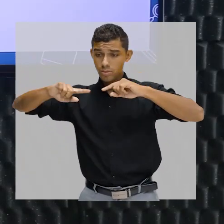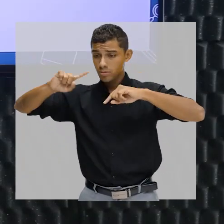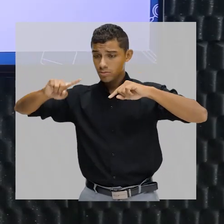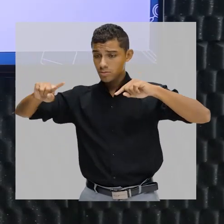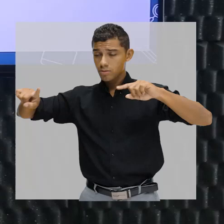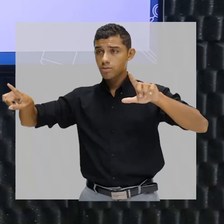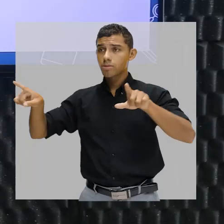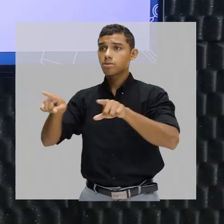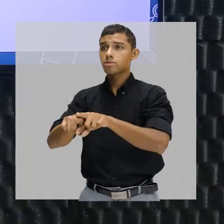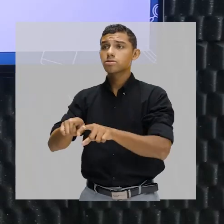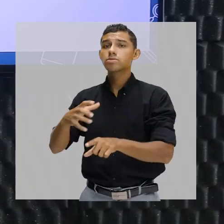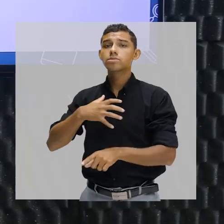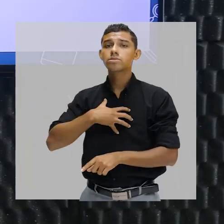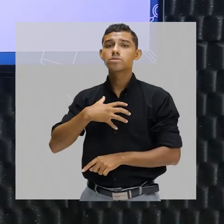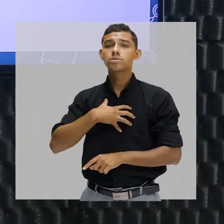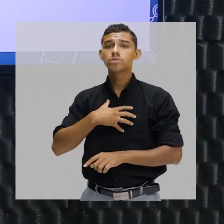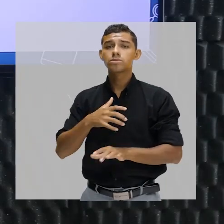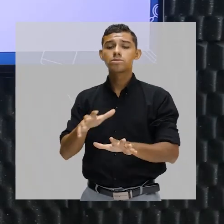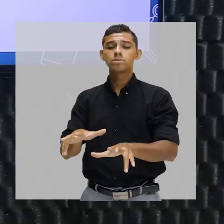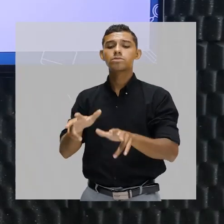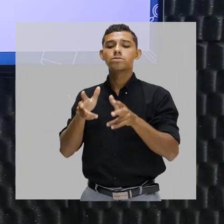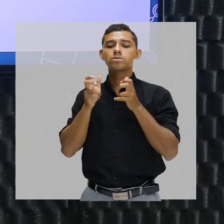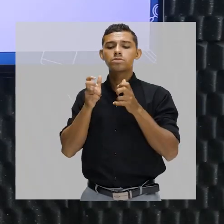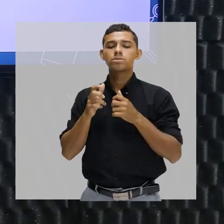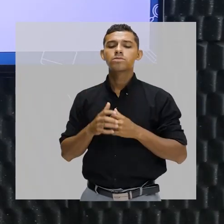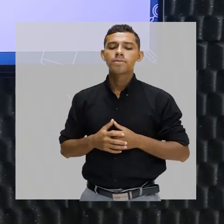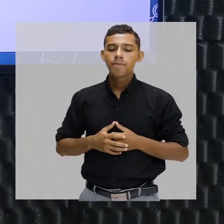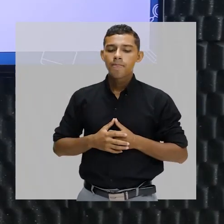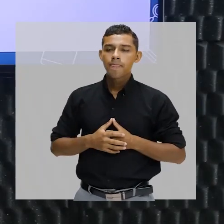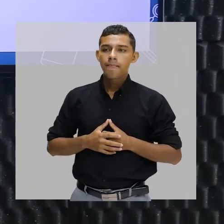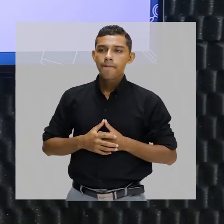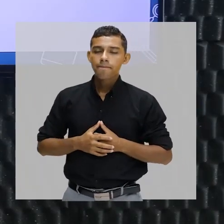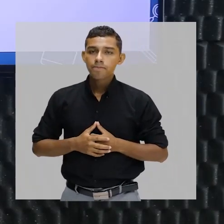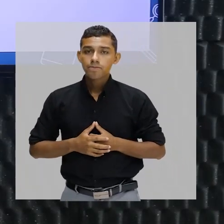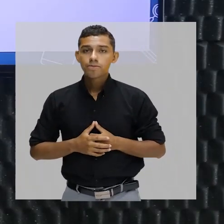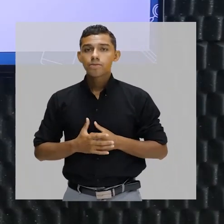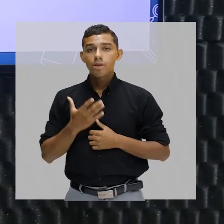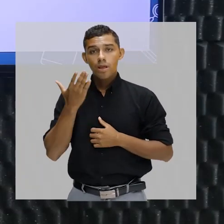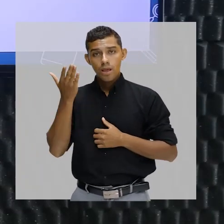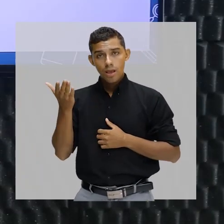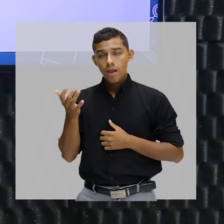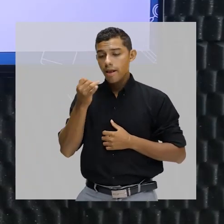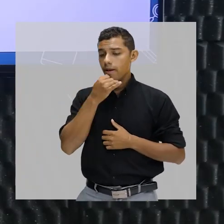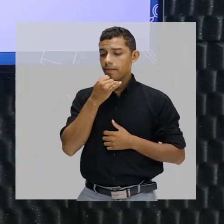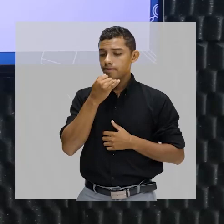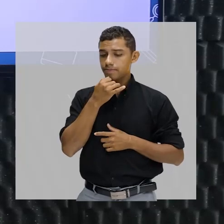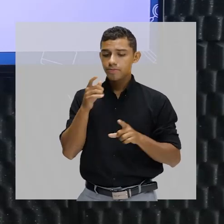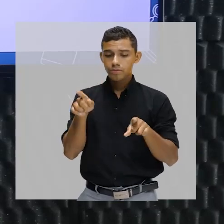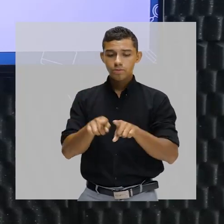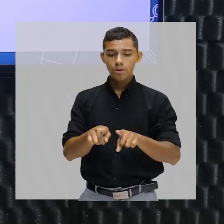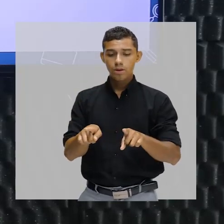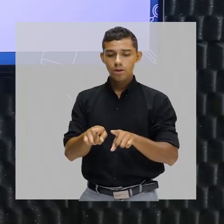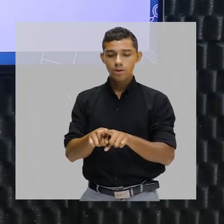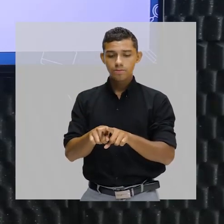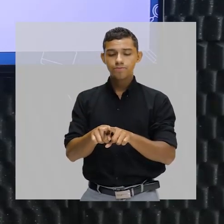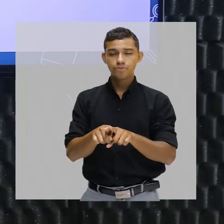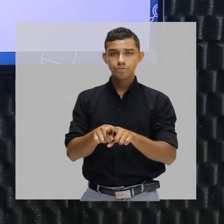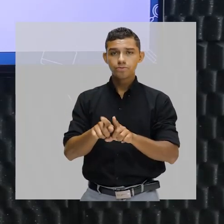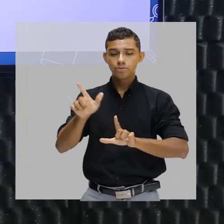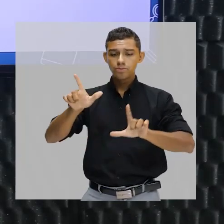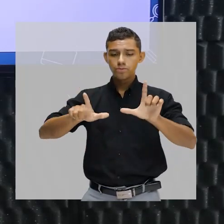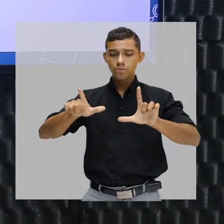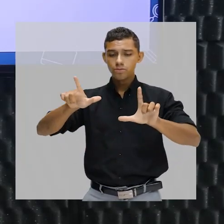justamente pelas né, as empresas de TV por assinatura, que elas utilizam satélite para